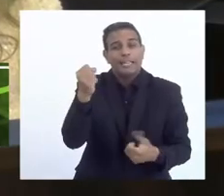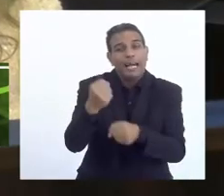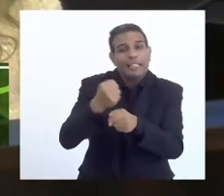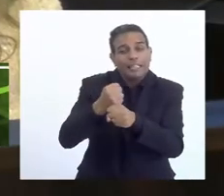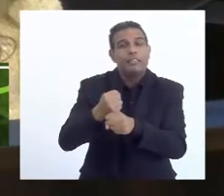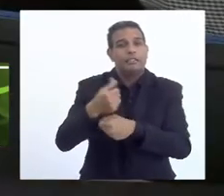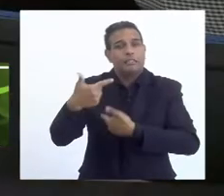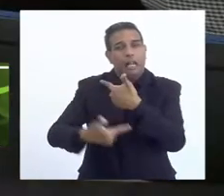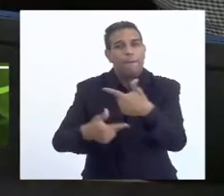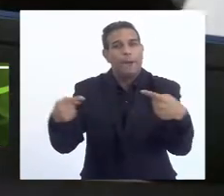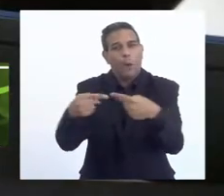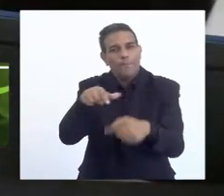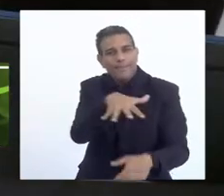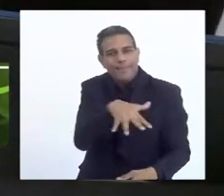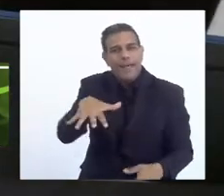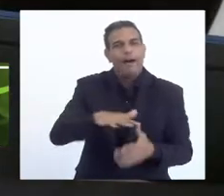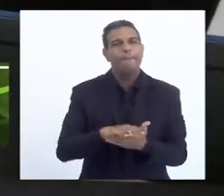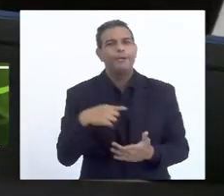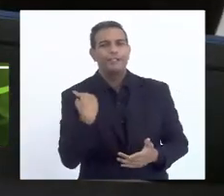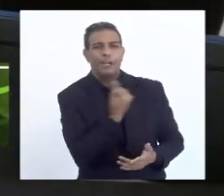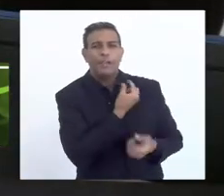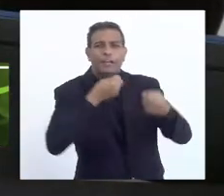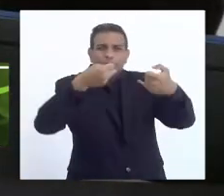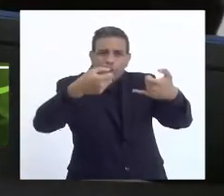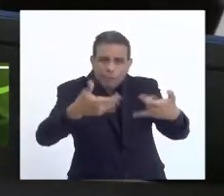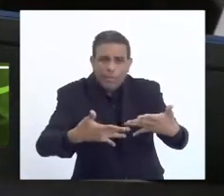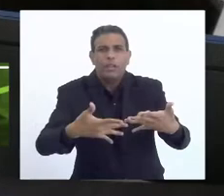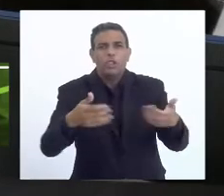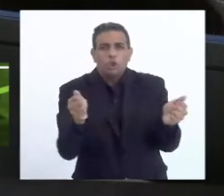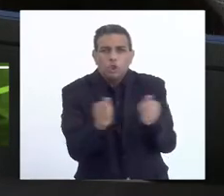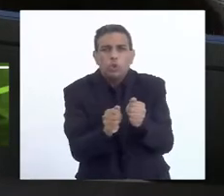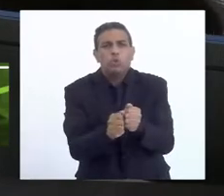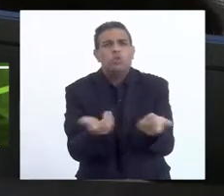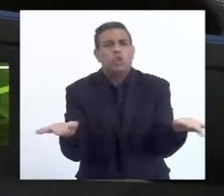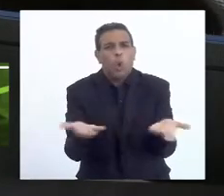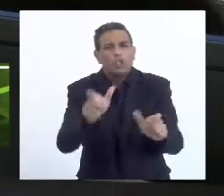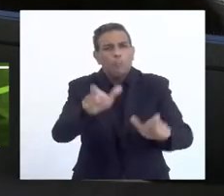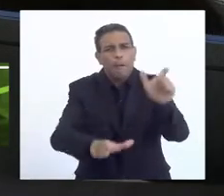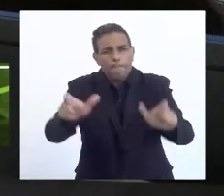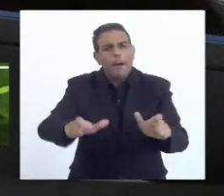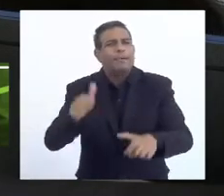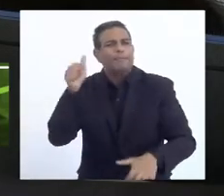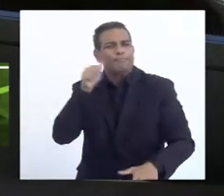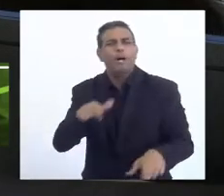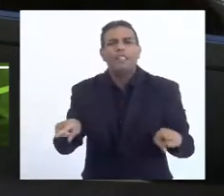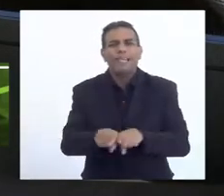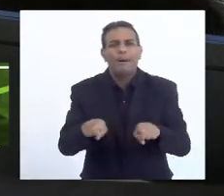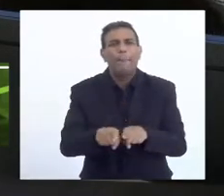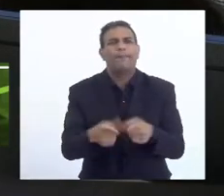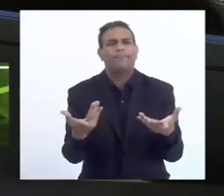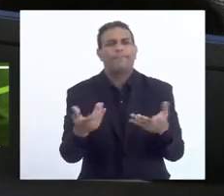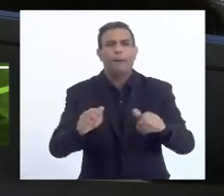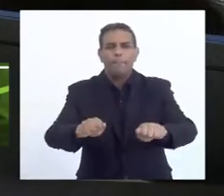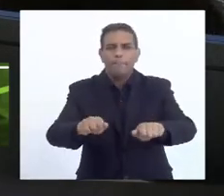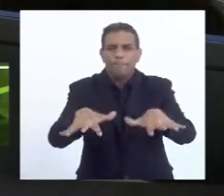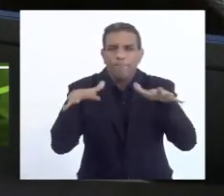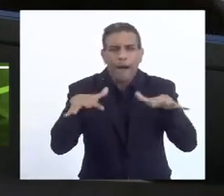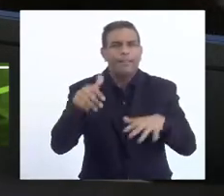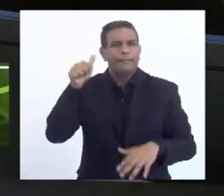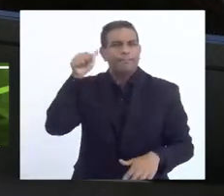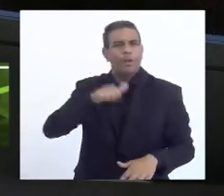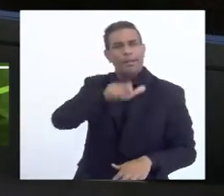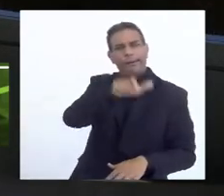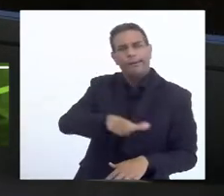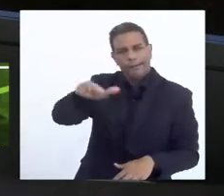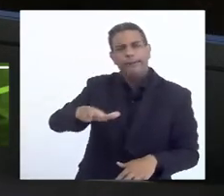anos. Então, é muito importante dizer que todas nós que estamos aqui, e não é à toa que temos aqui uma maioria de mulheres,